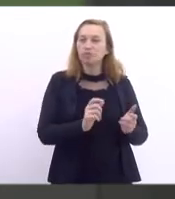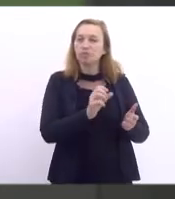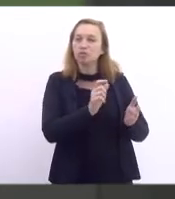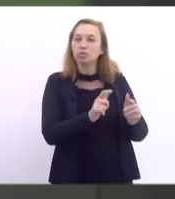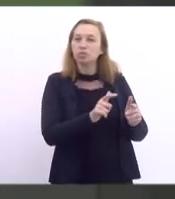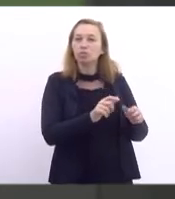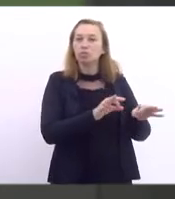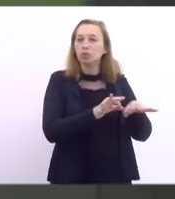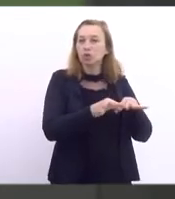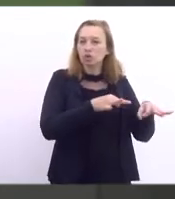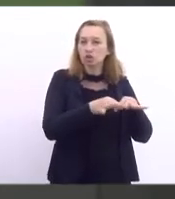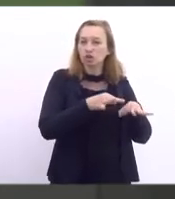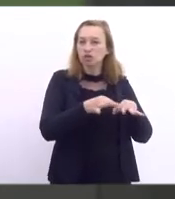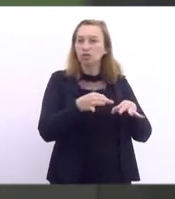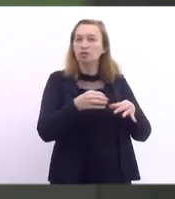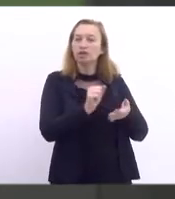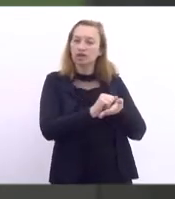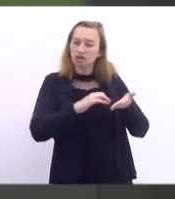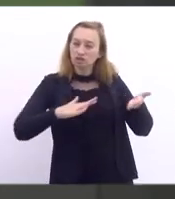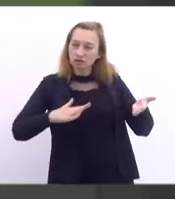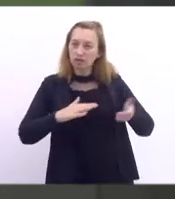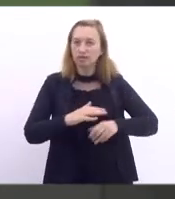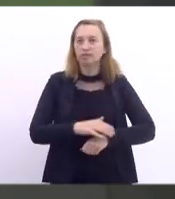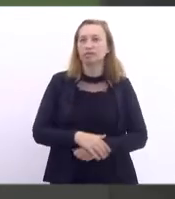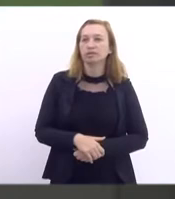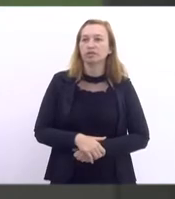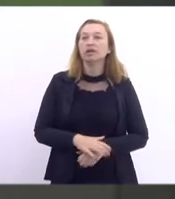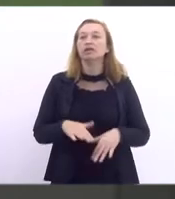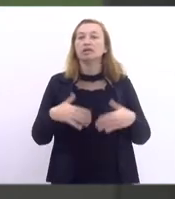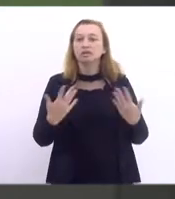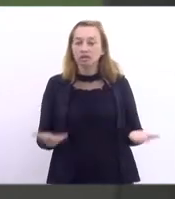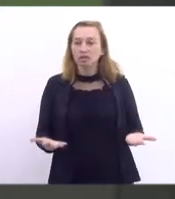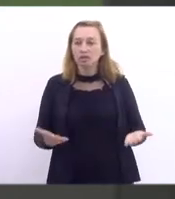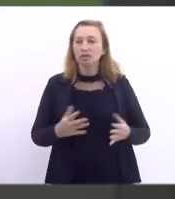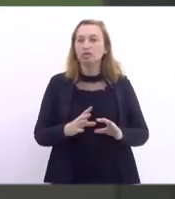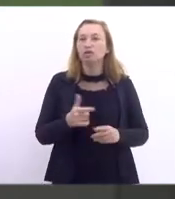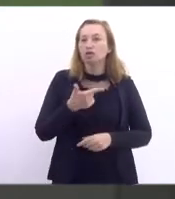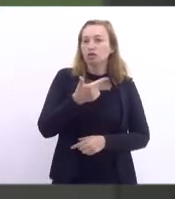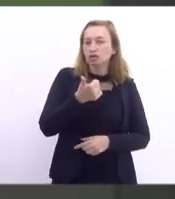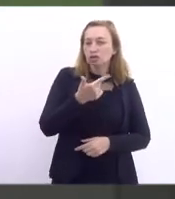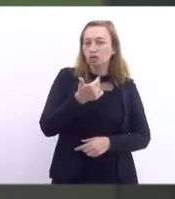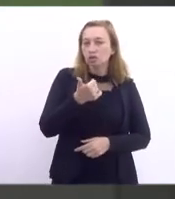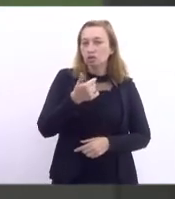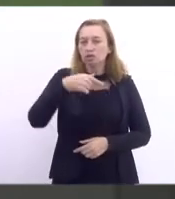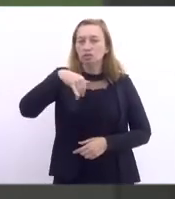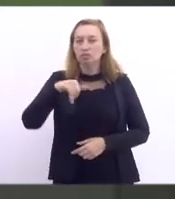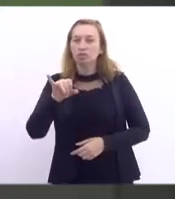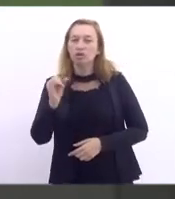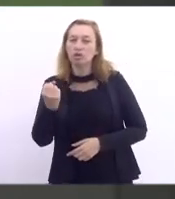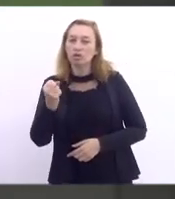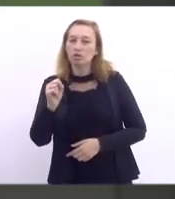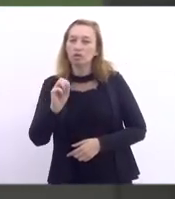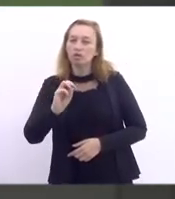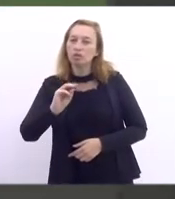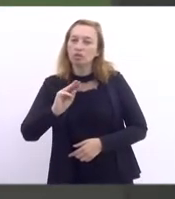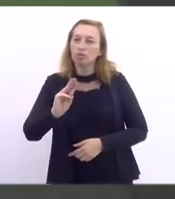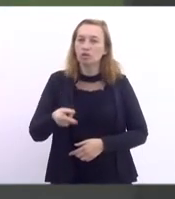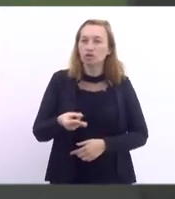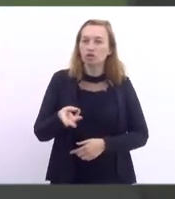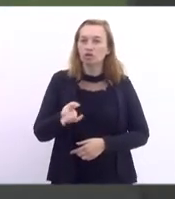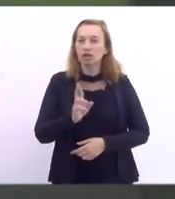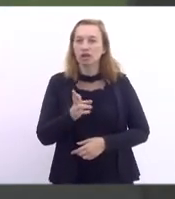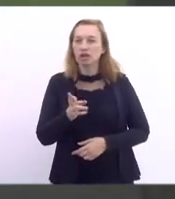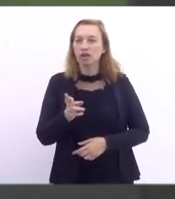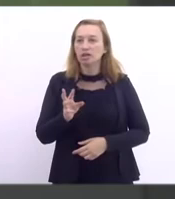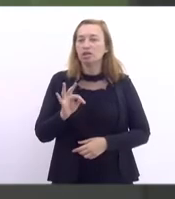projeto e atividade tá então de 12 bilhões de reais aí está tudo em real